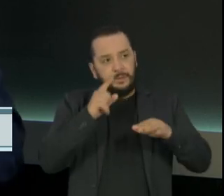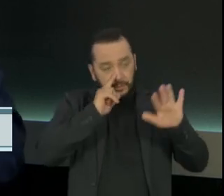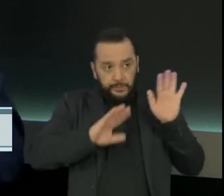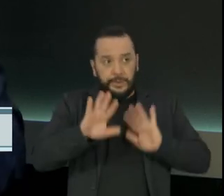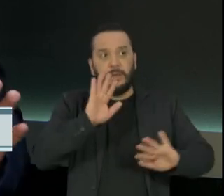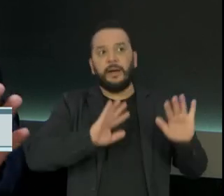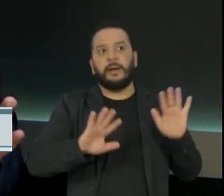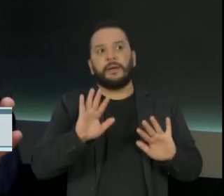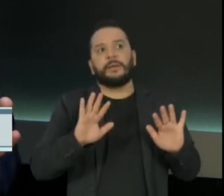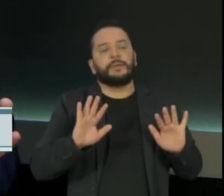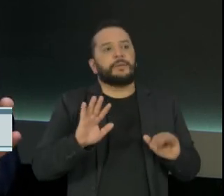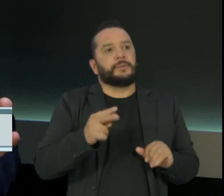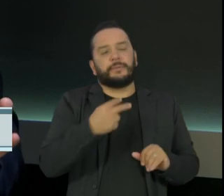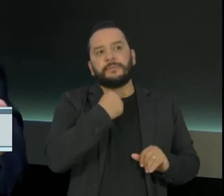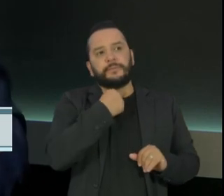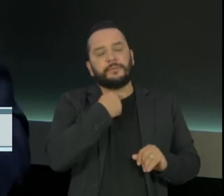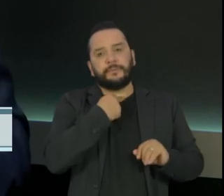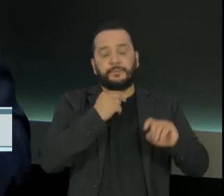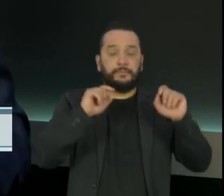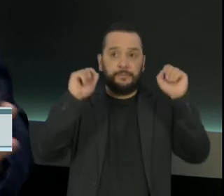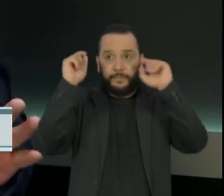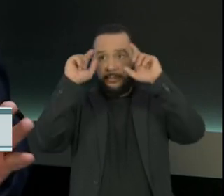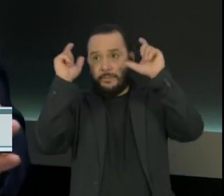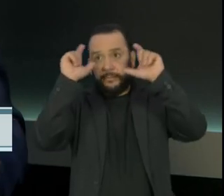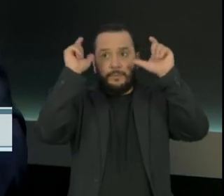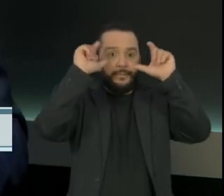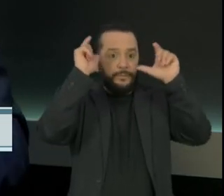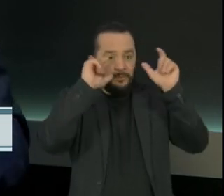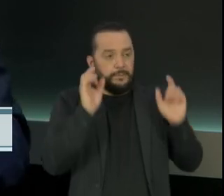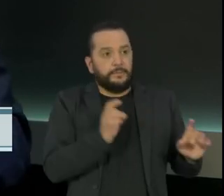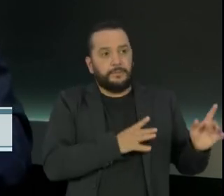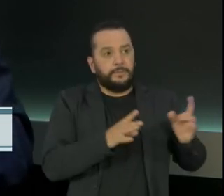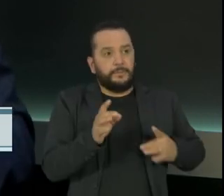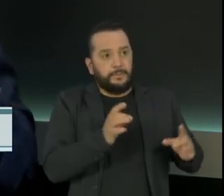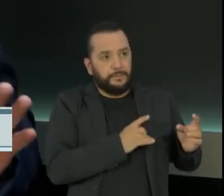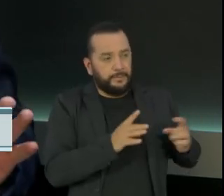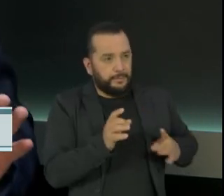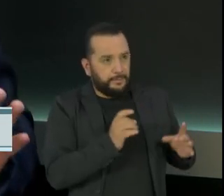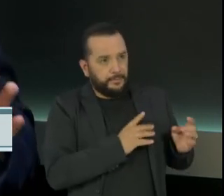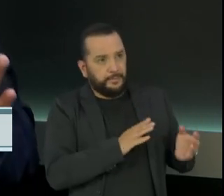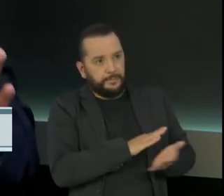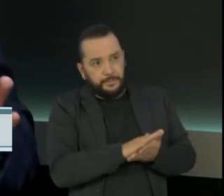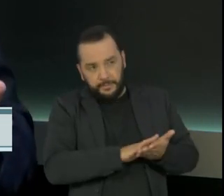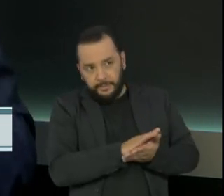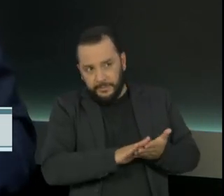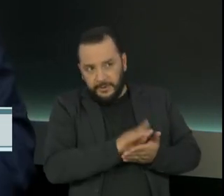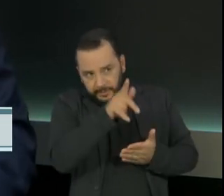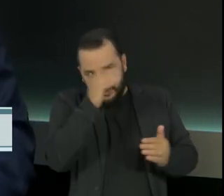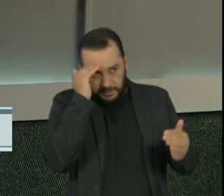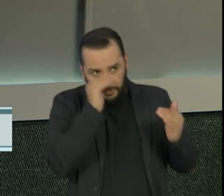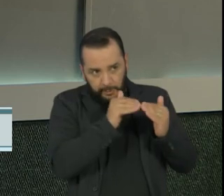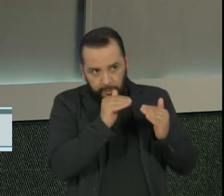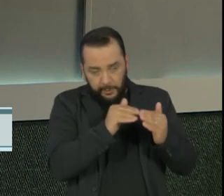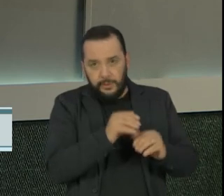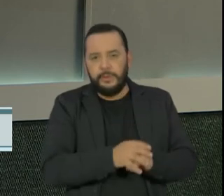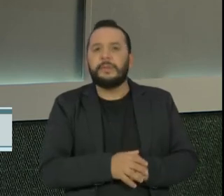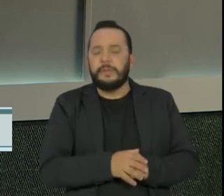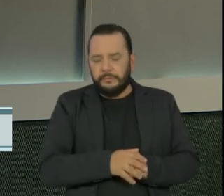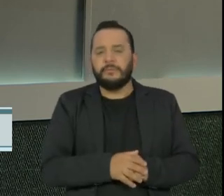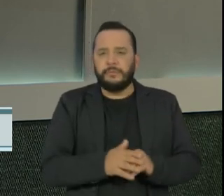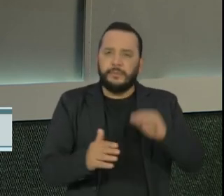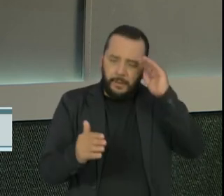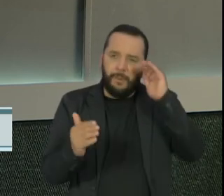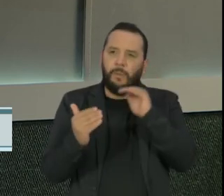portanto, não há qualquer motivo para alarme e para preocupação. O senhor concorda com isso? Eu concordo,